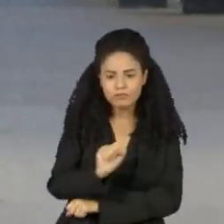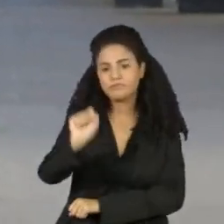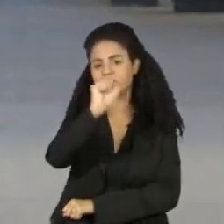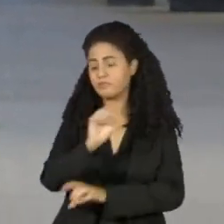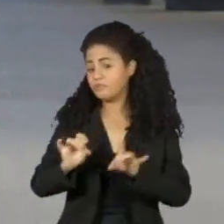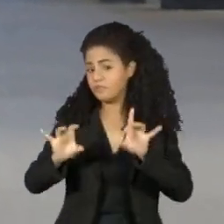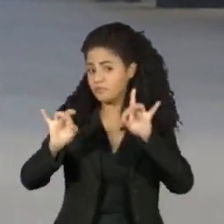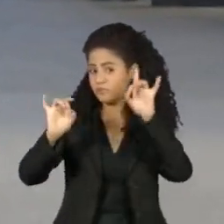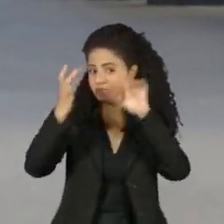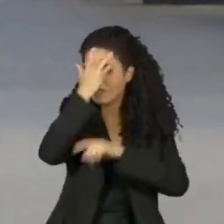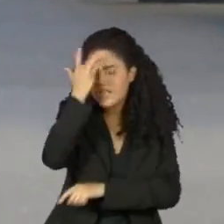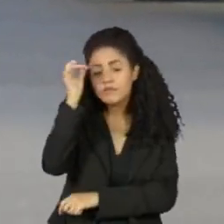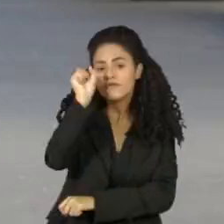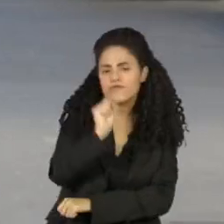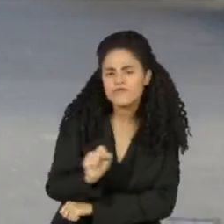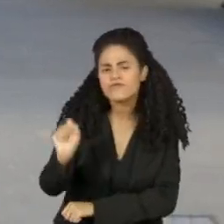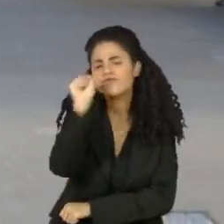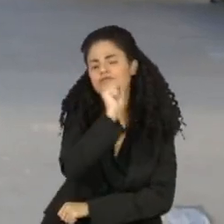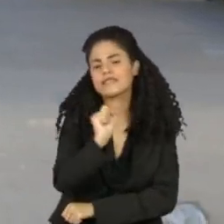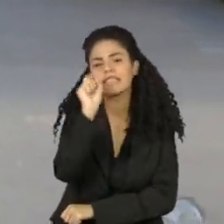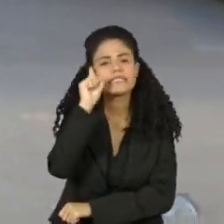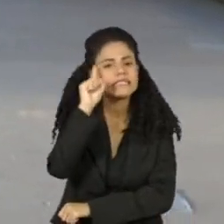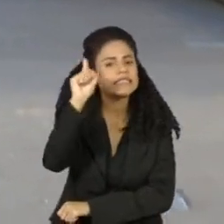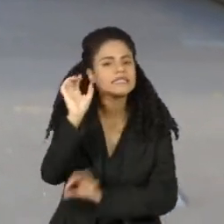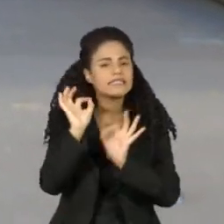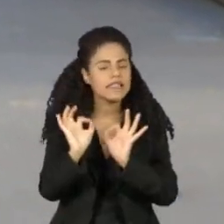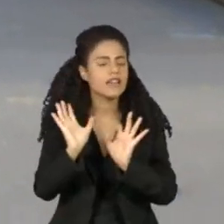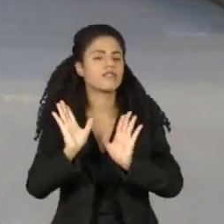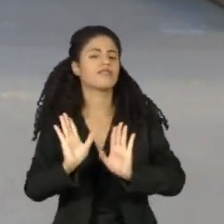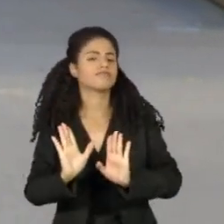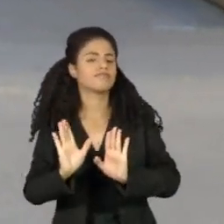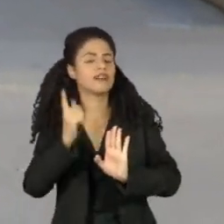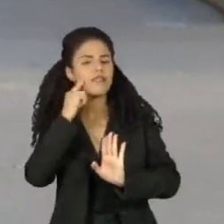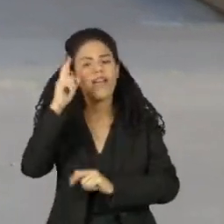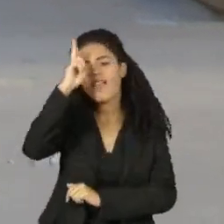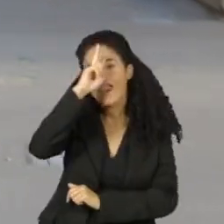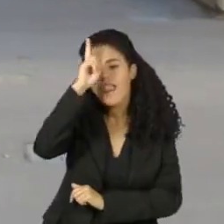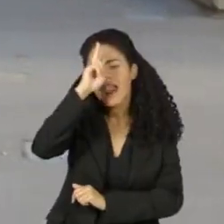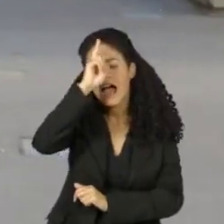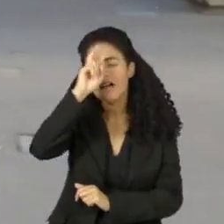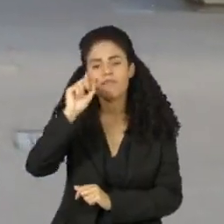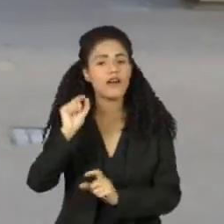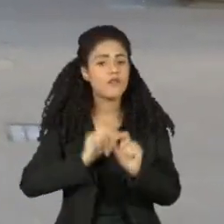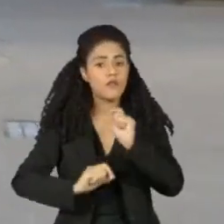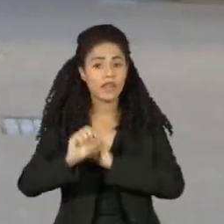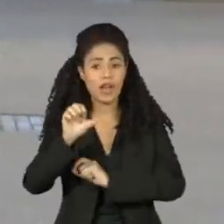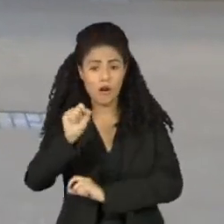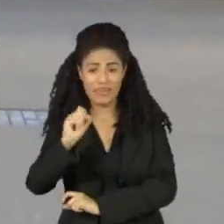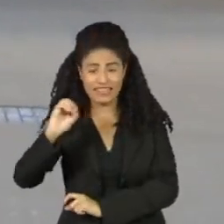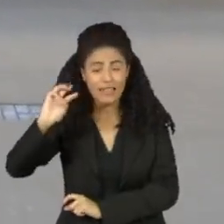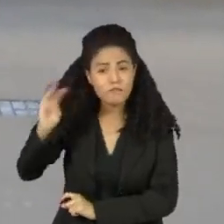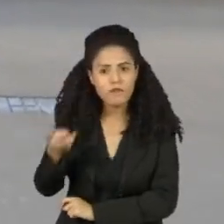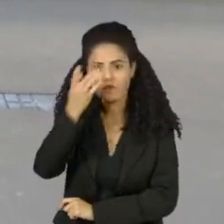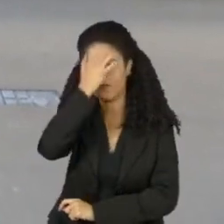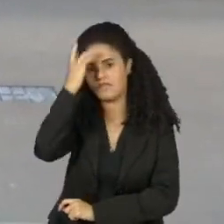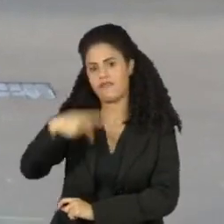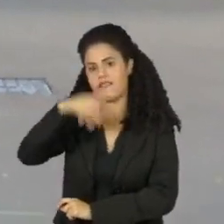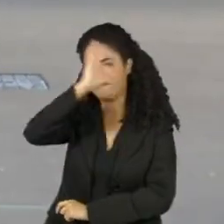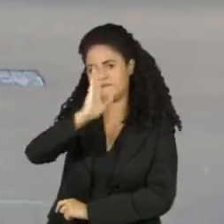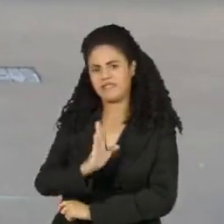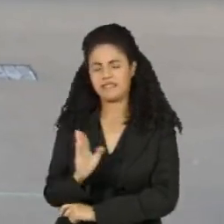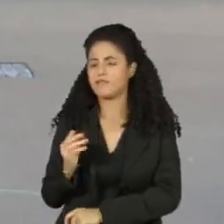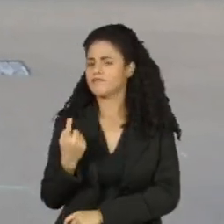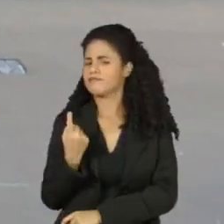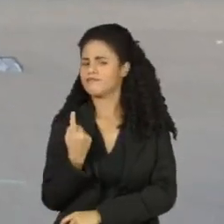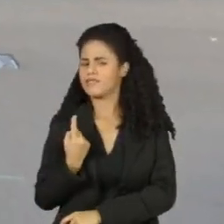solteirões. Essa data, que tem origem incerta, serve não apenas para lembrar que somos mais de 80 milhões aqui no país,